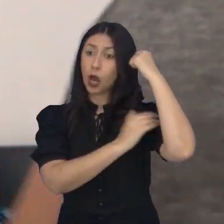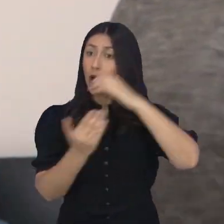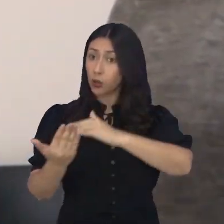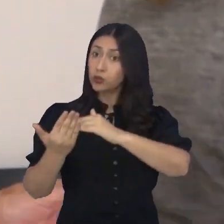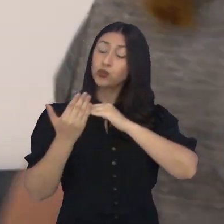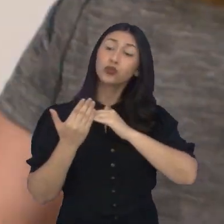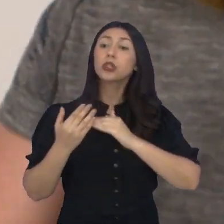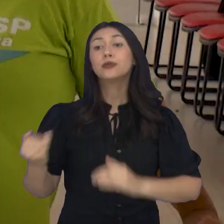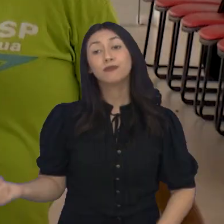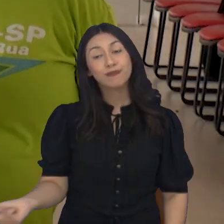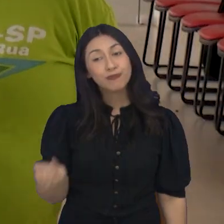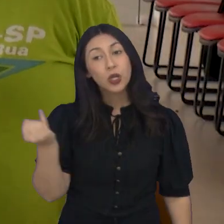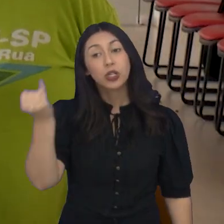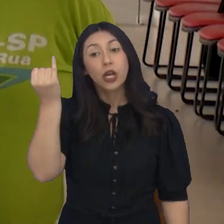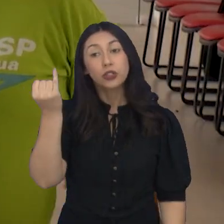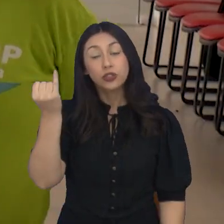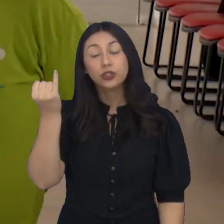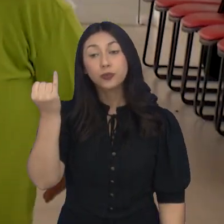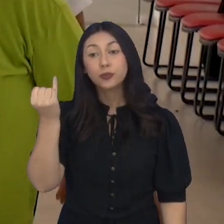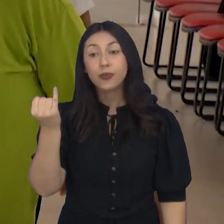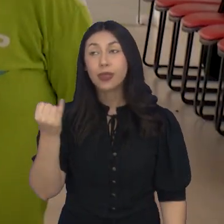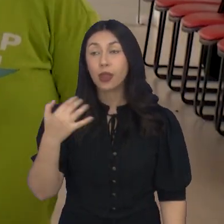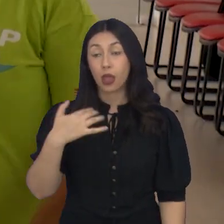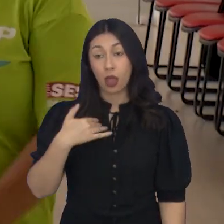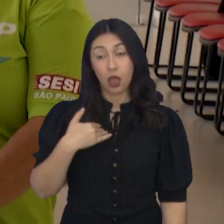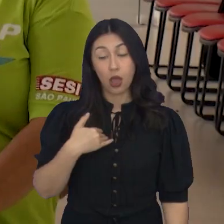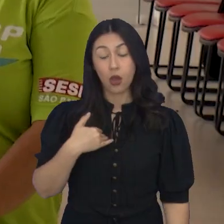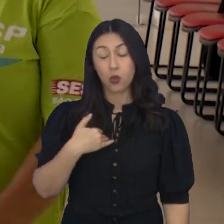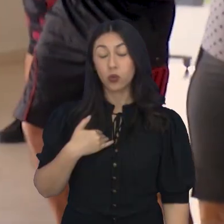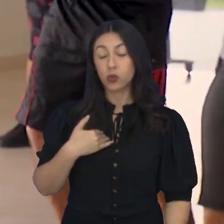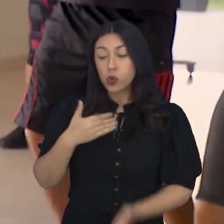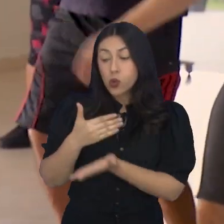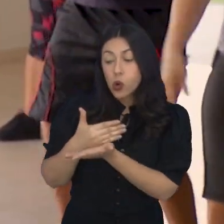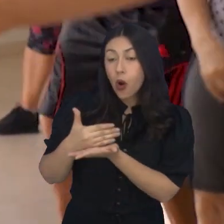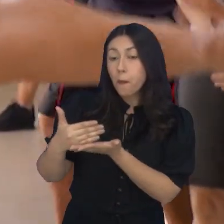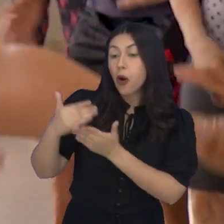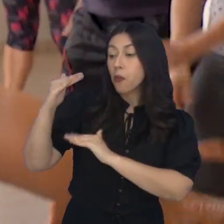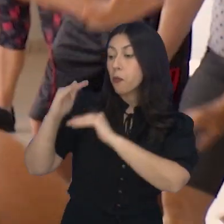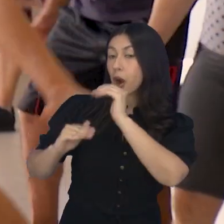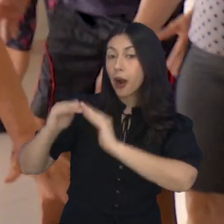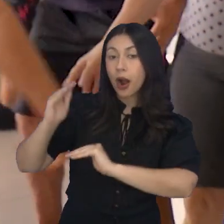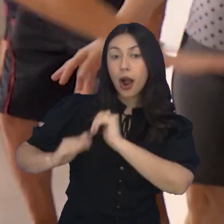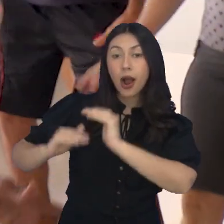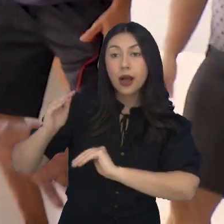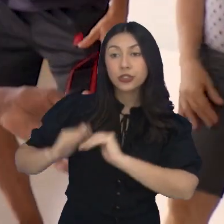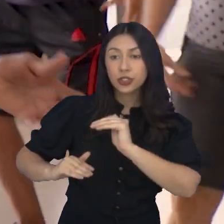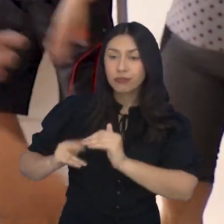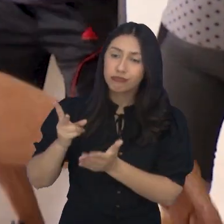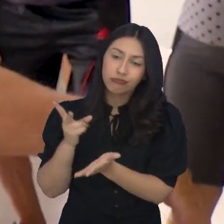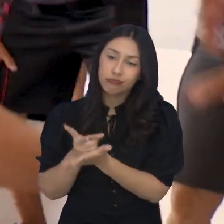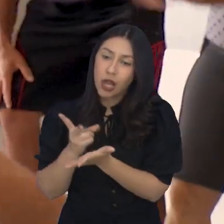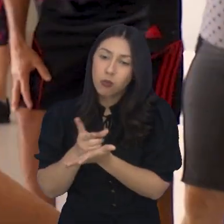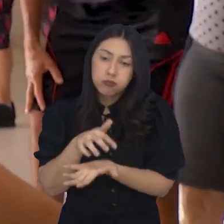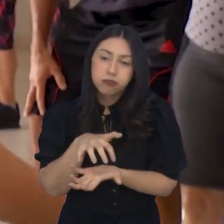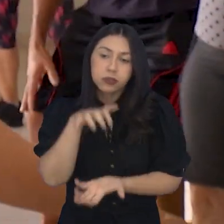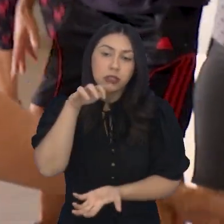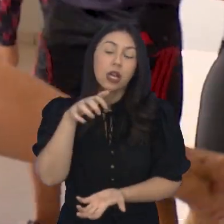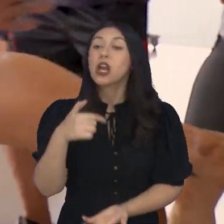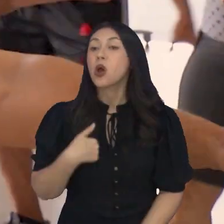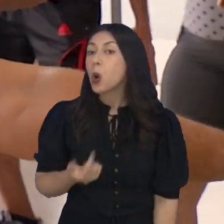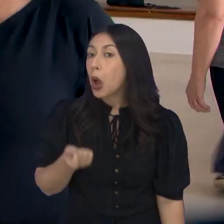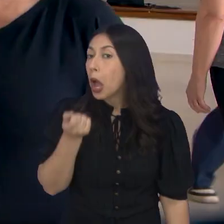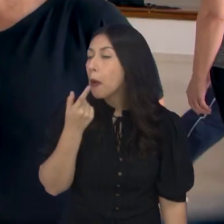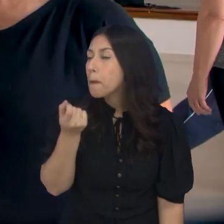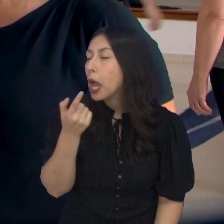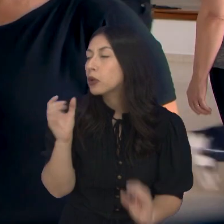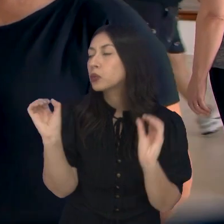muito importante, né? Ter músculo. Eu, graças a Deus, depois que comecei a fazer as atividades, eu apesar da idade que eu tenho, eu não tomo medicação